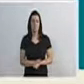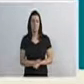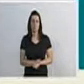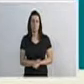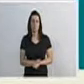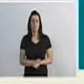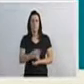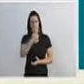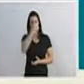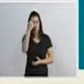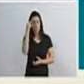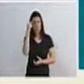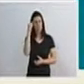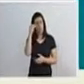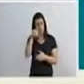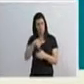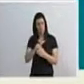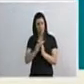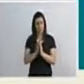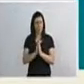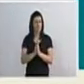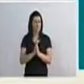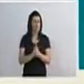Vereador Marcos da Rosa, seu voto por gentileza.